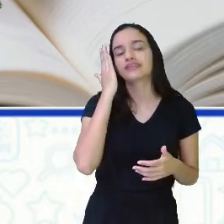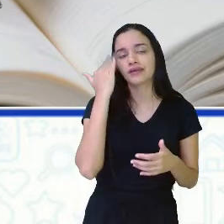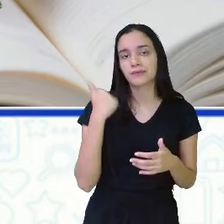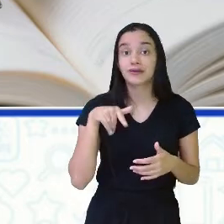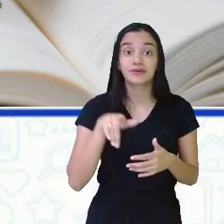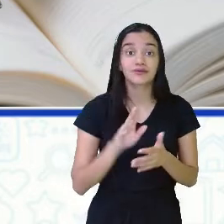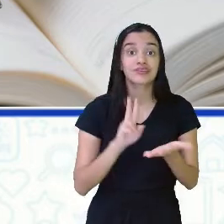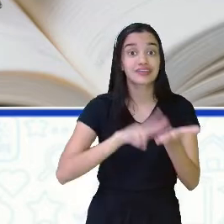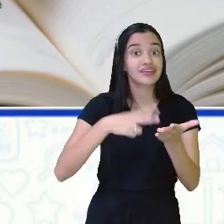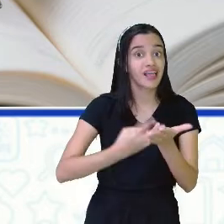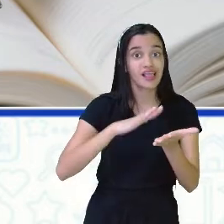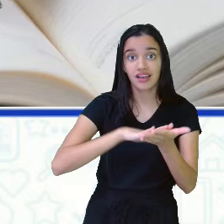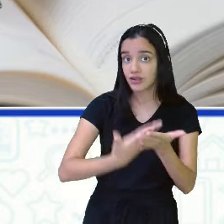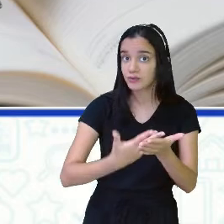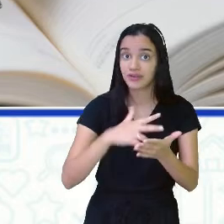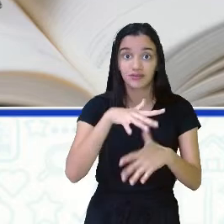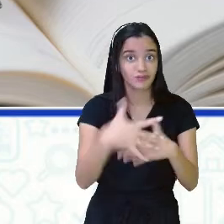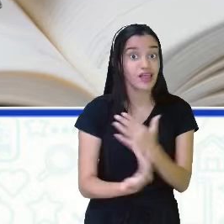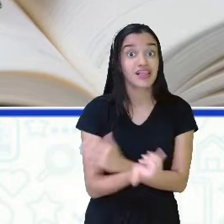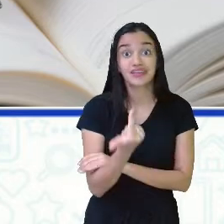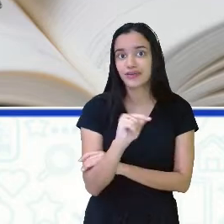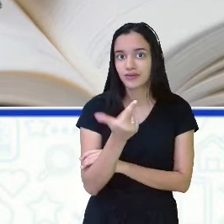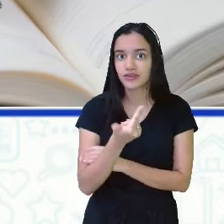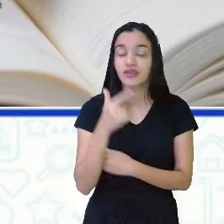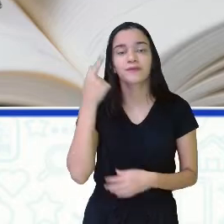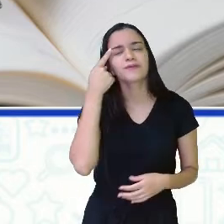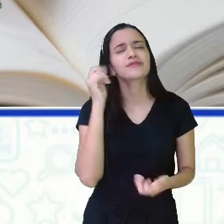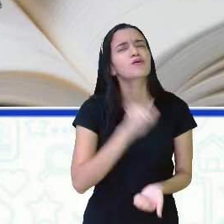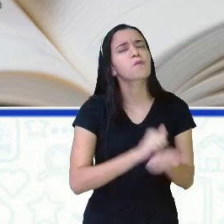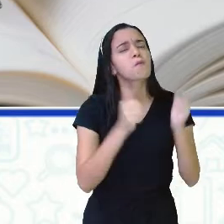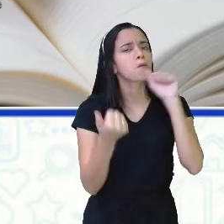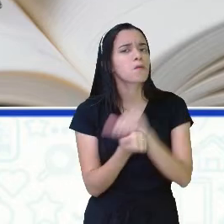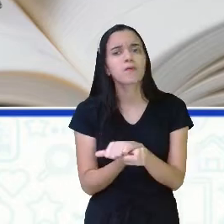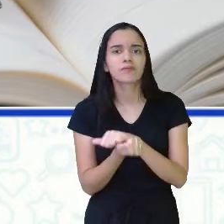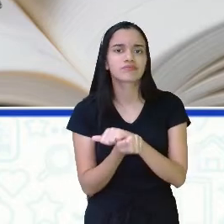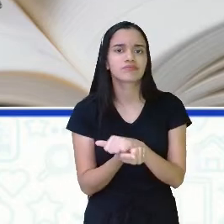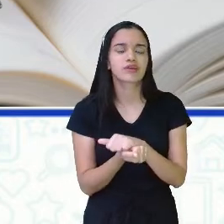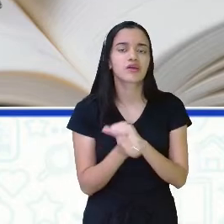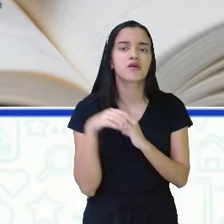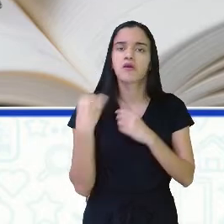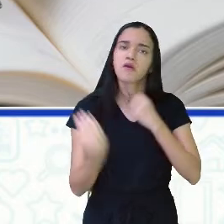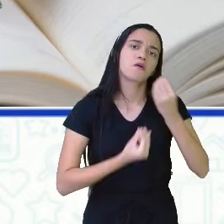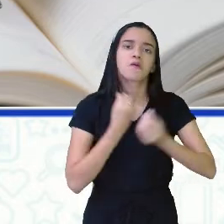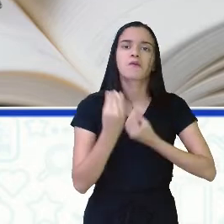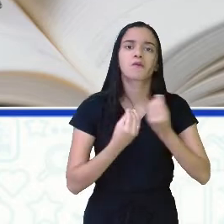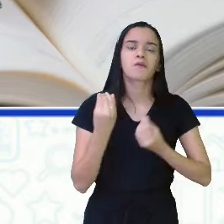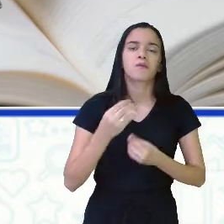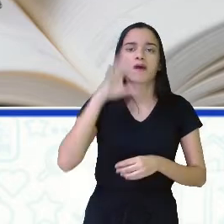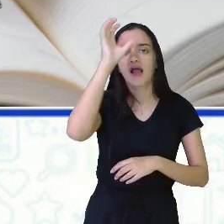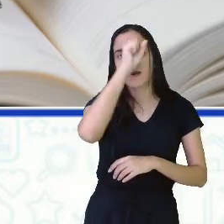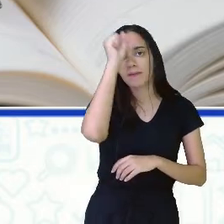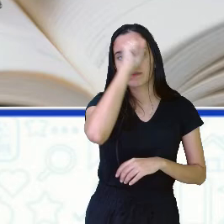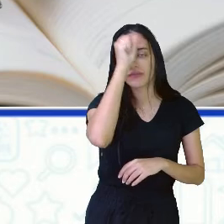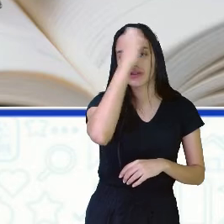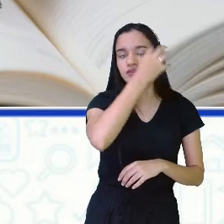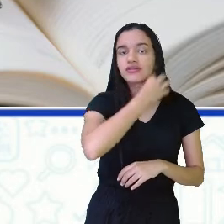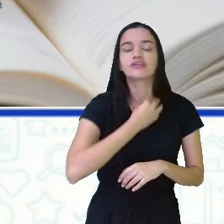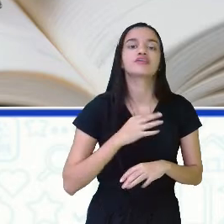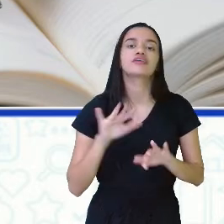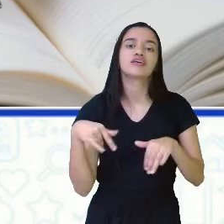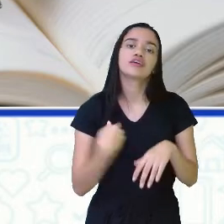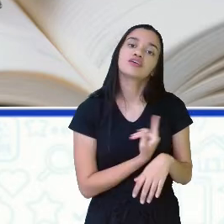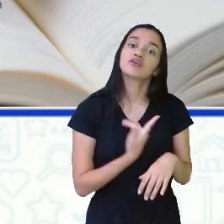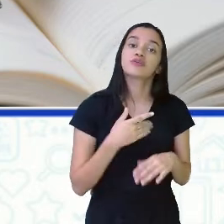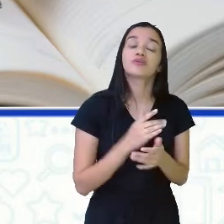em Libras. Então, vamos pensar em como adaptar, né? Como aprender isso, assim, de um jeito que a